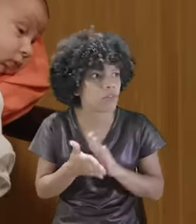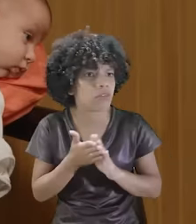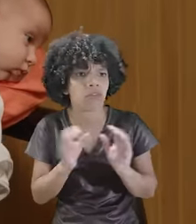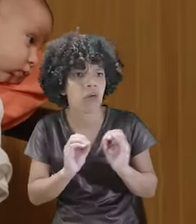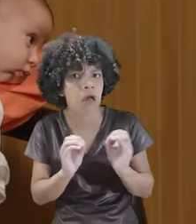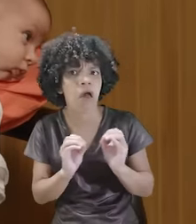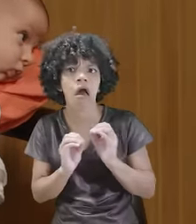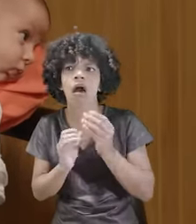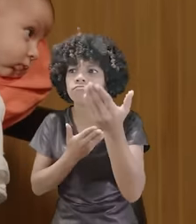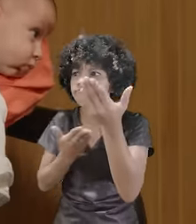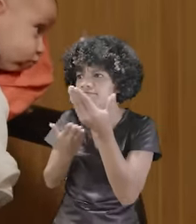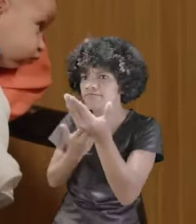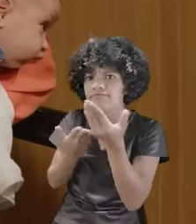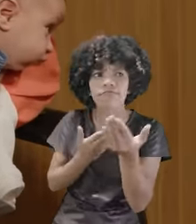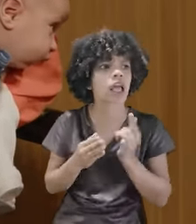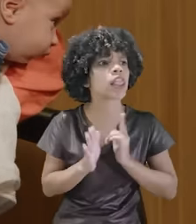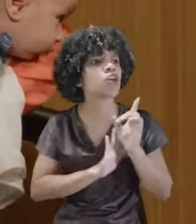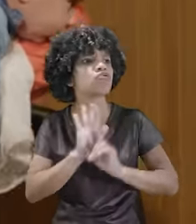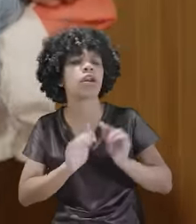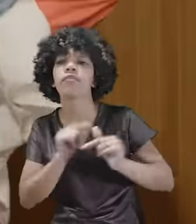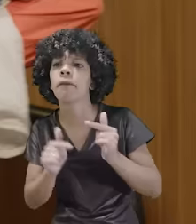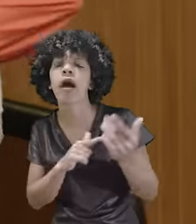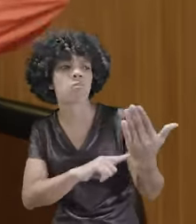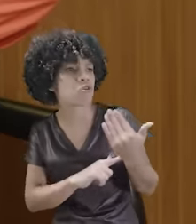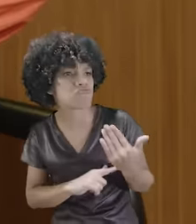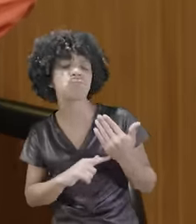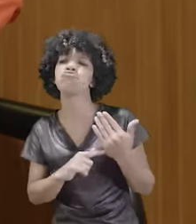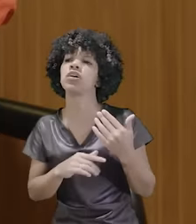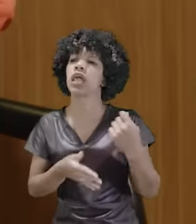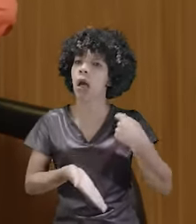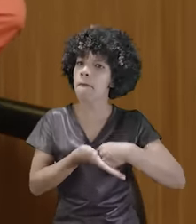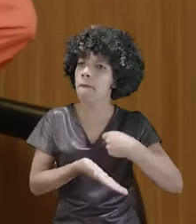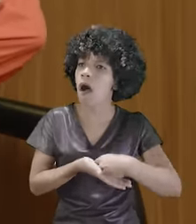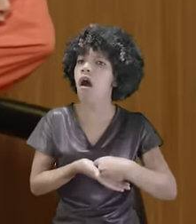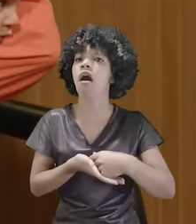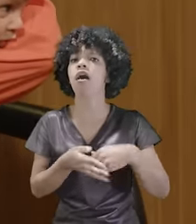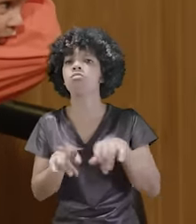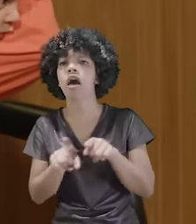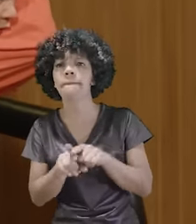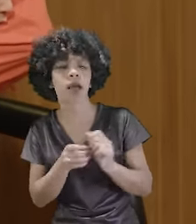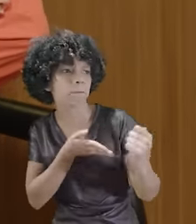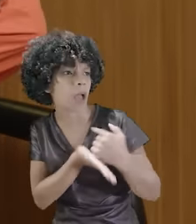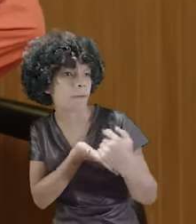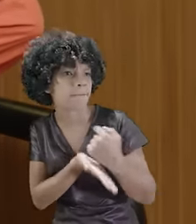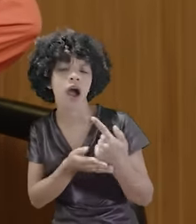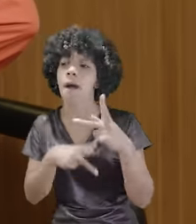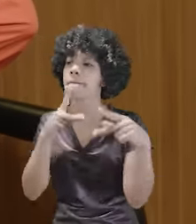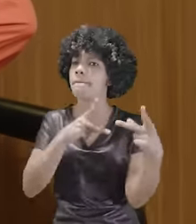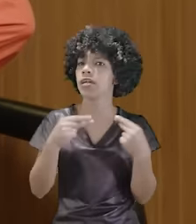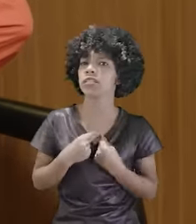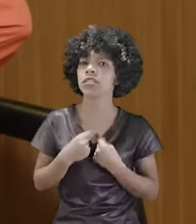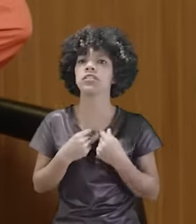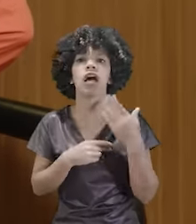as pessoas me trata bem não tem muito trabalho é meu direito Eles vêm me ajuda a compra comigo e traz para mim presente